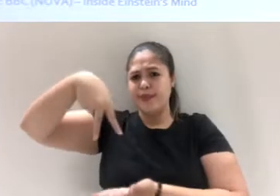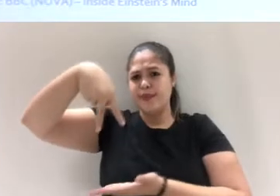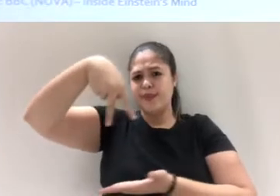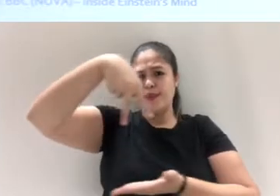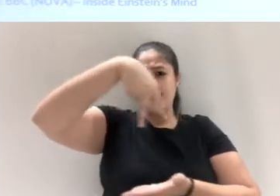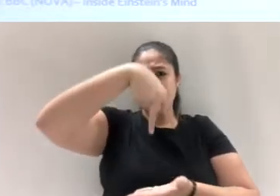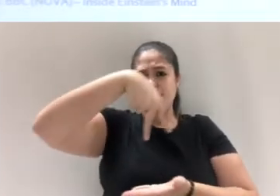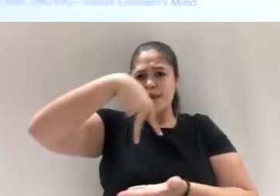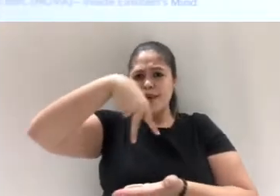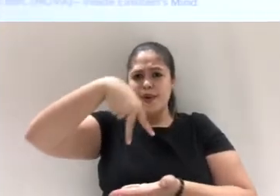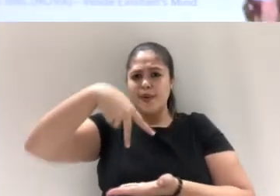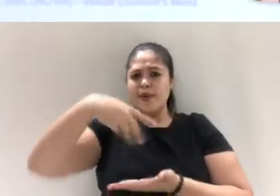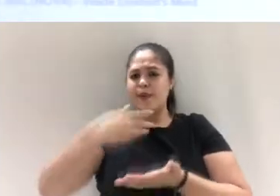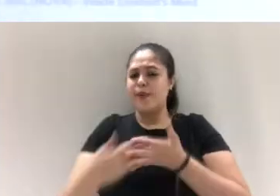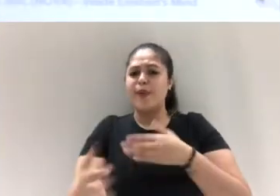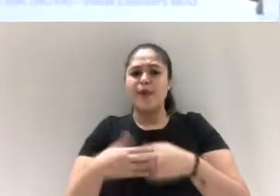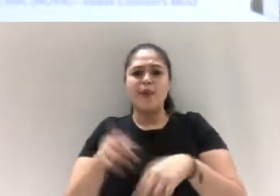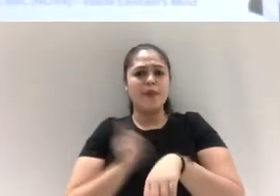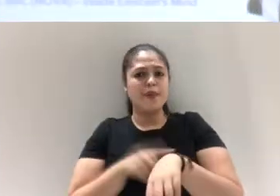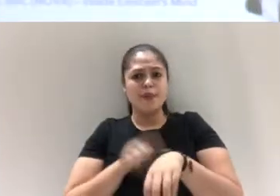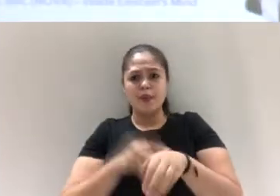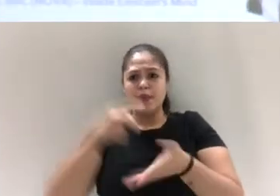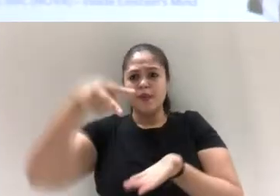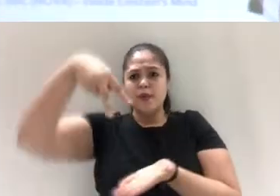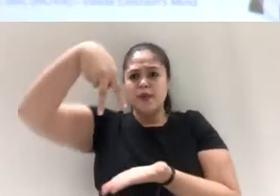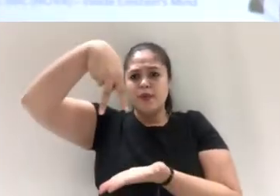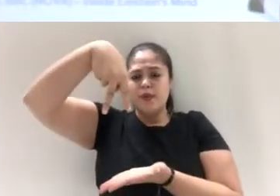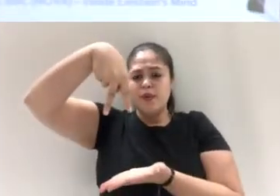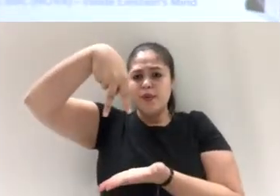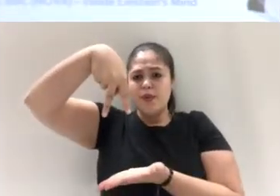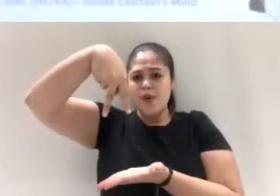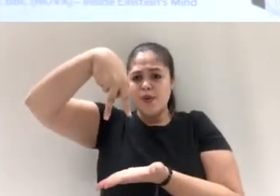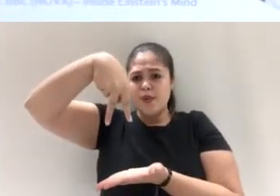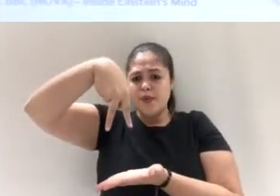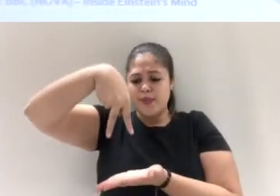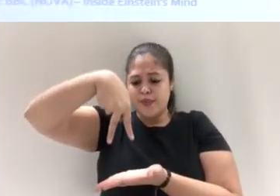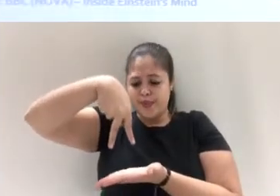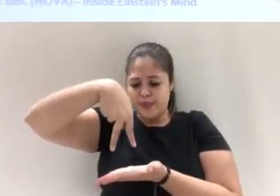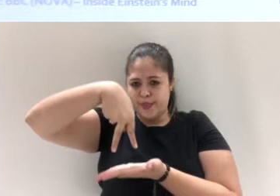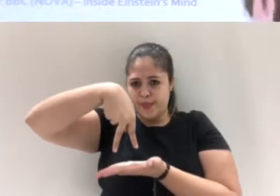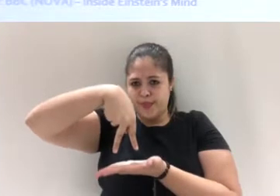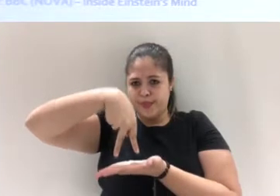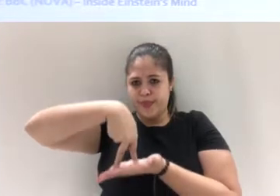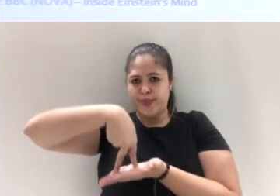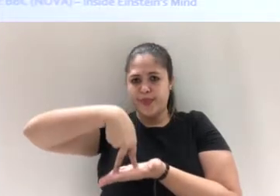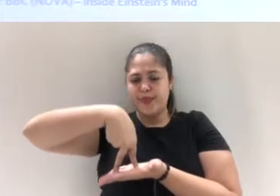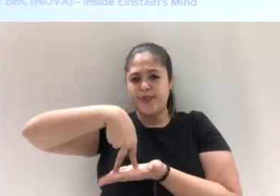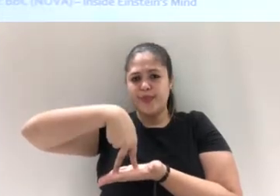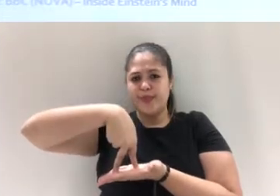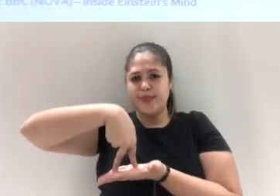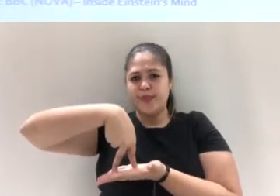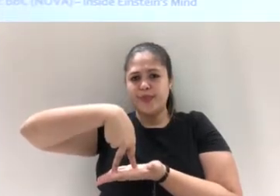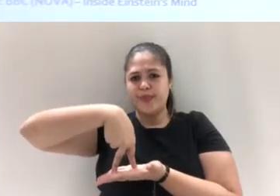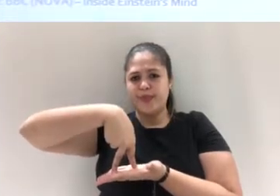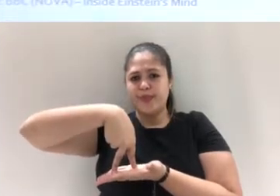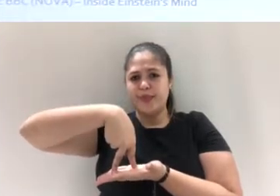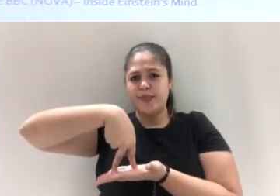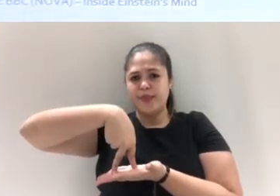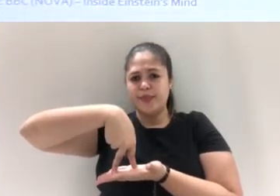e em algum momento essa pessoa vir a ser atraída em direção ao solo da caixa,